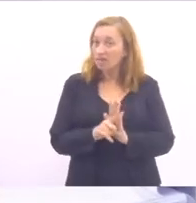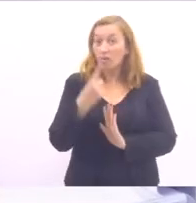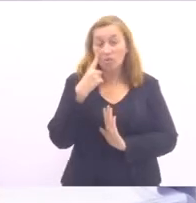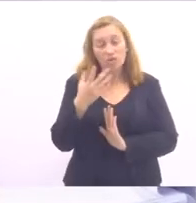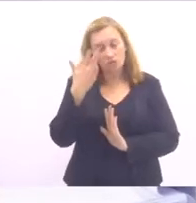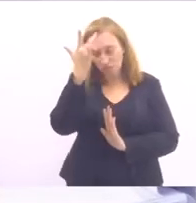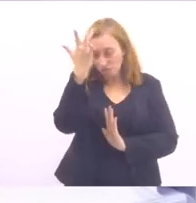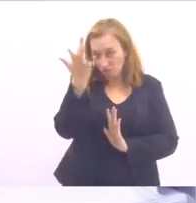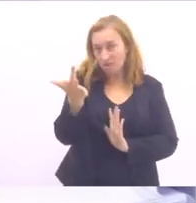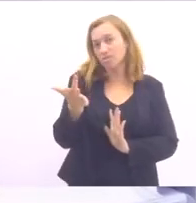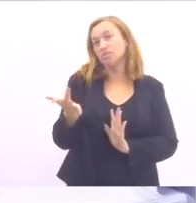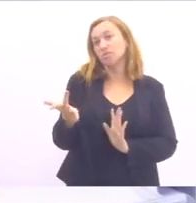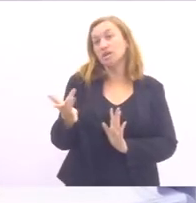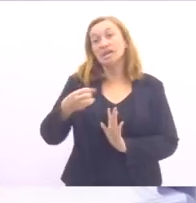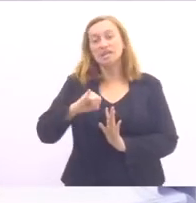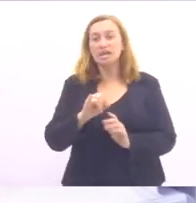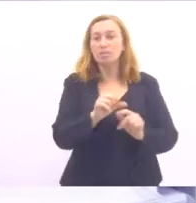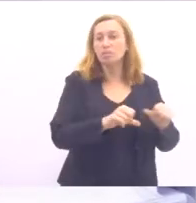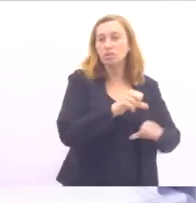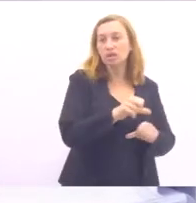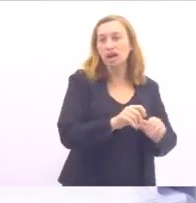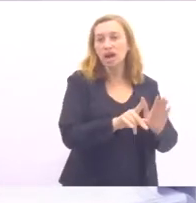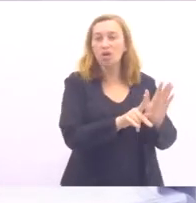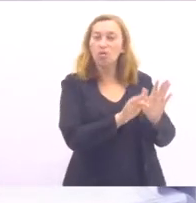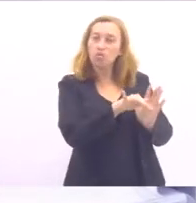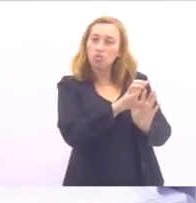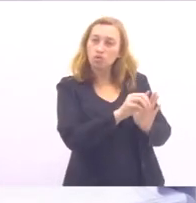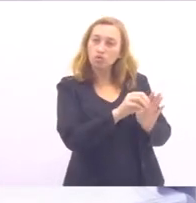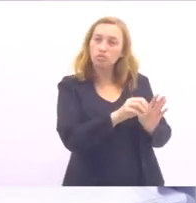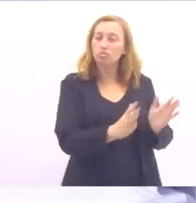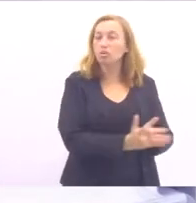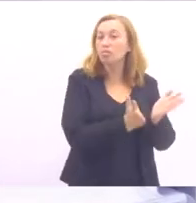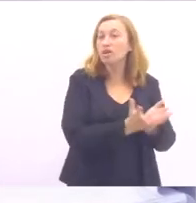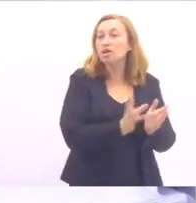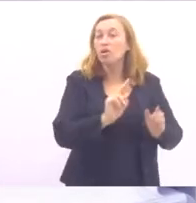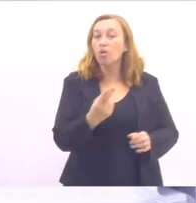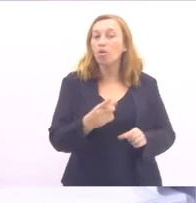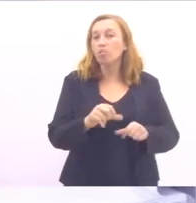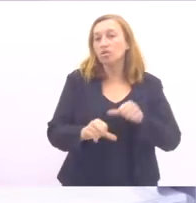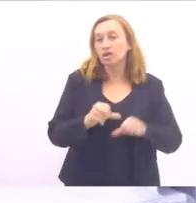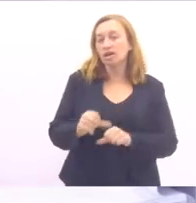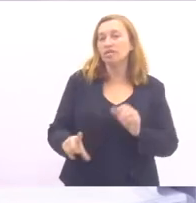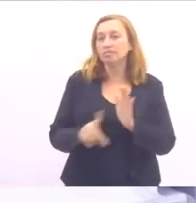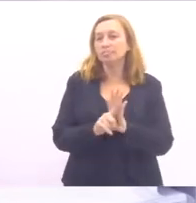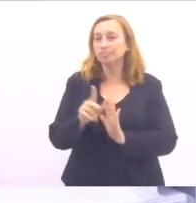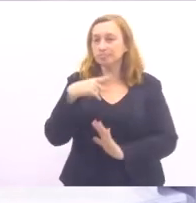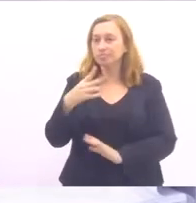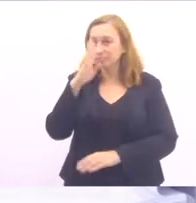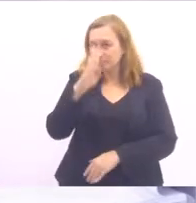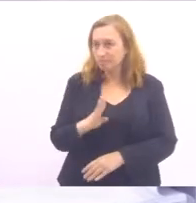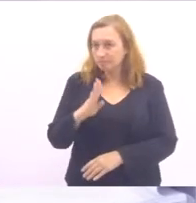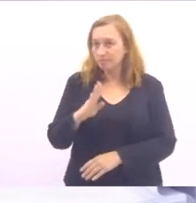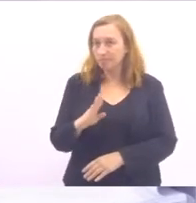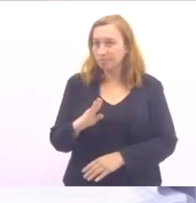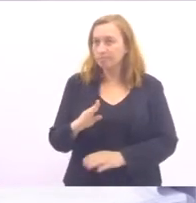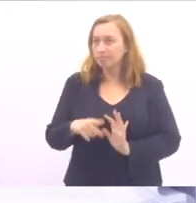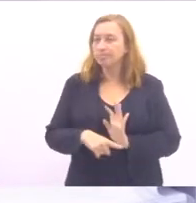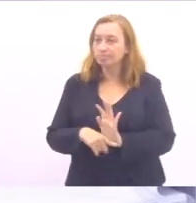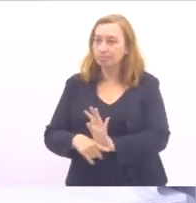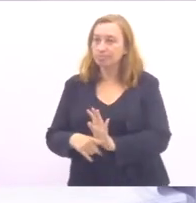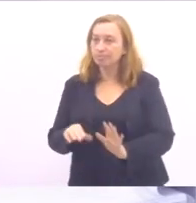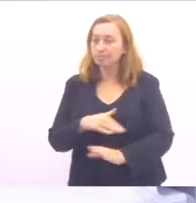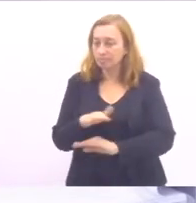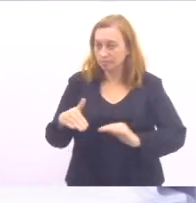mais fácil. Se é mudar o fundo de pobreza, ou mudar essa lei e dizer que é gratuito para compensar